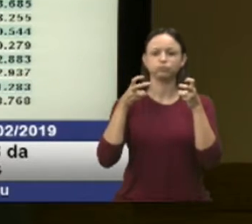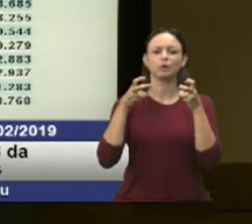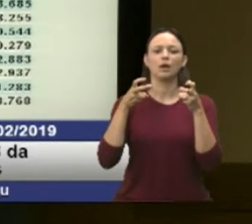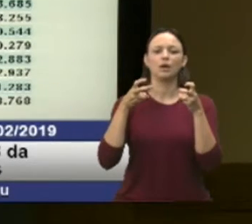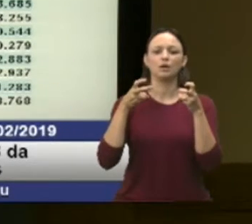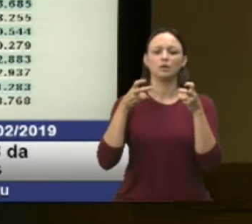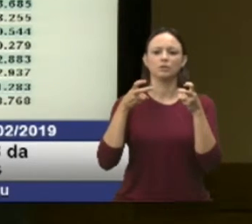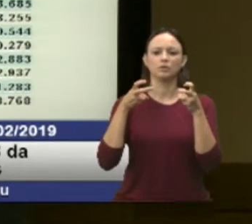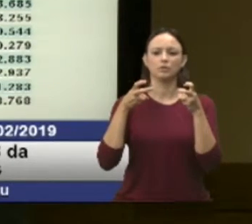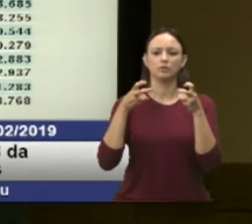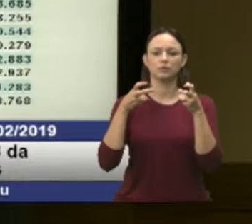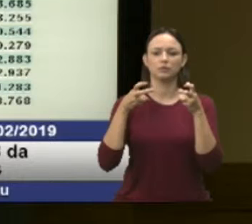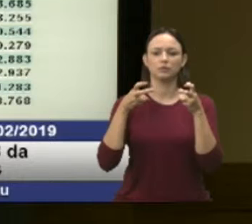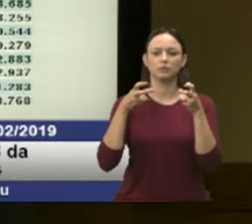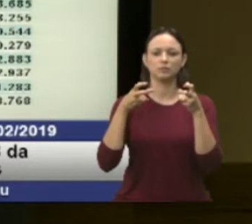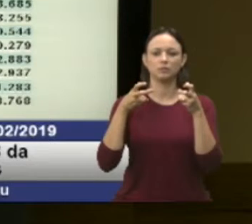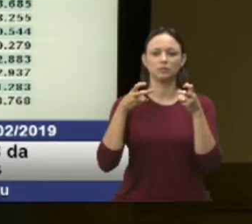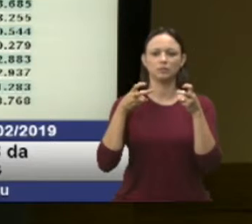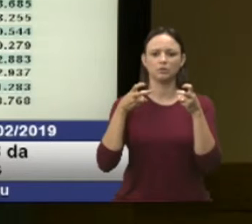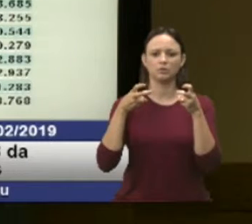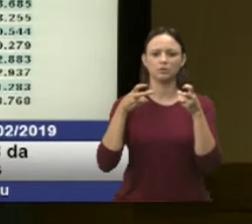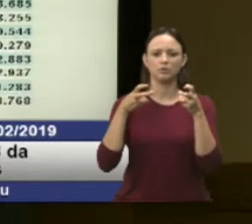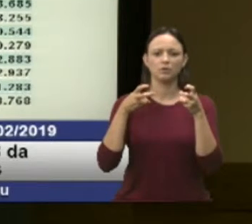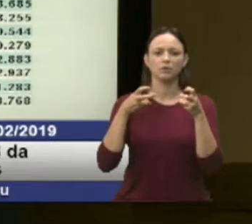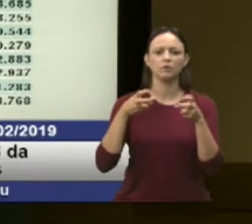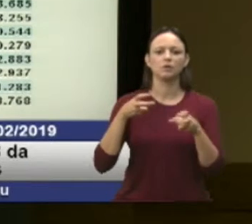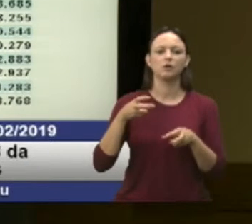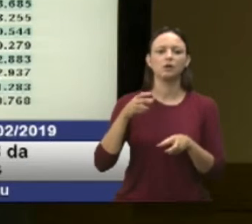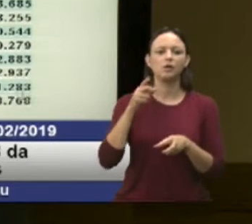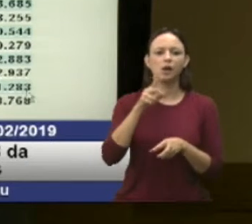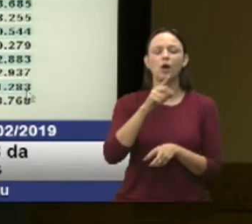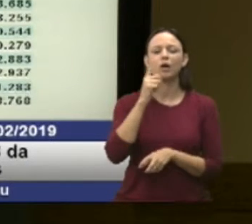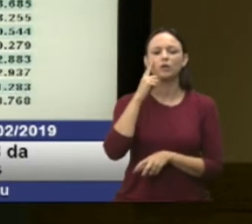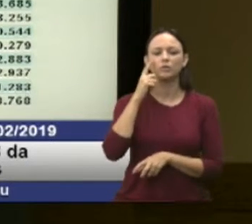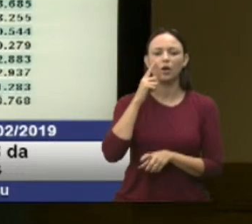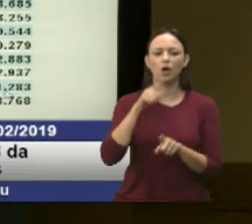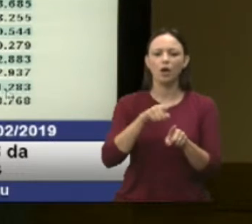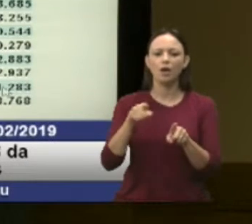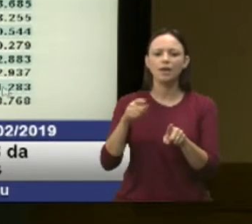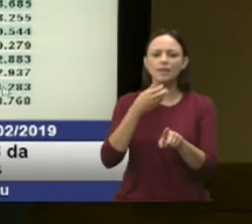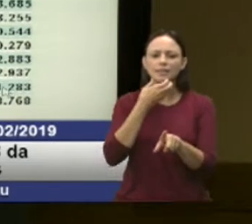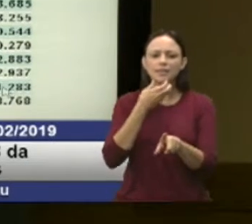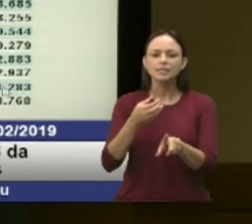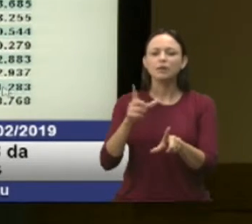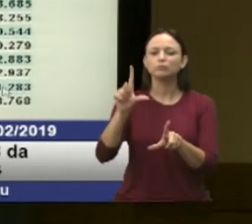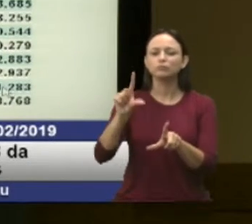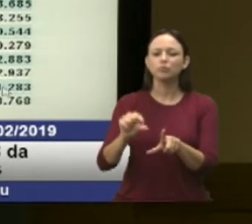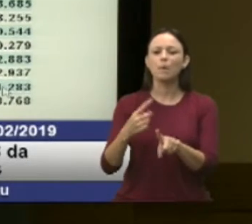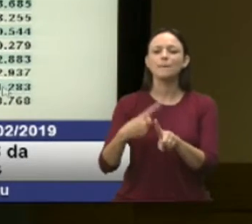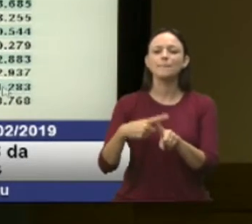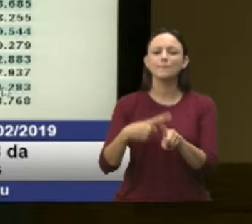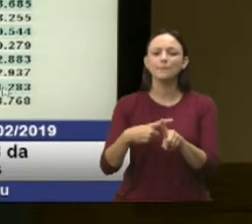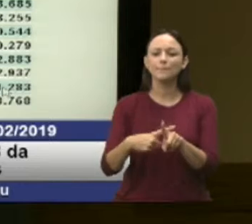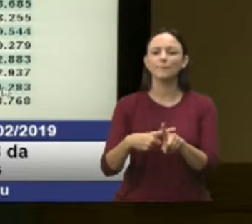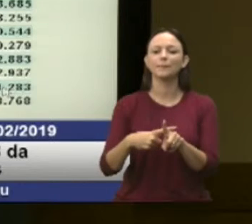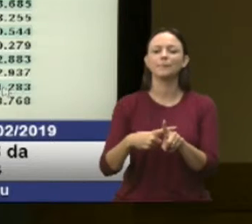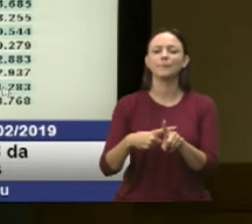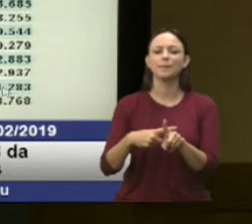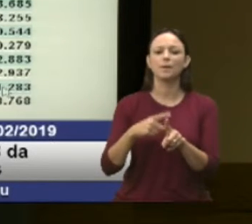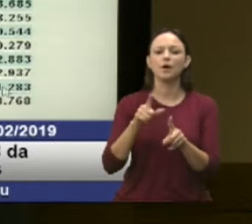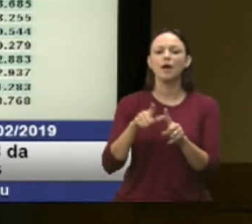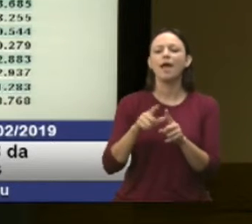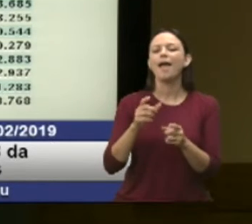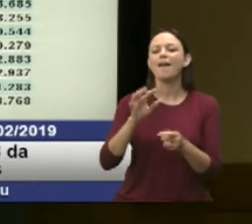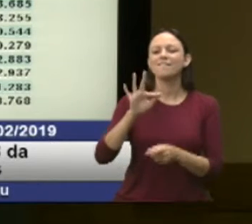A única majoração maior aqui é no mês de dezembro, mas foi devido à venda da folha, da lista, através de